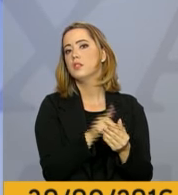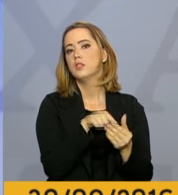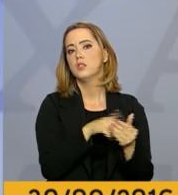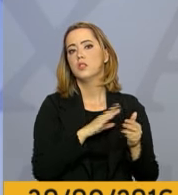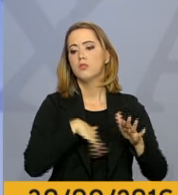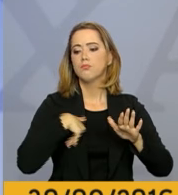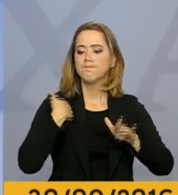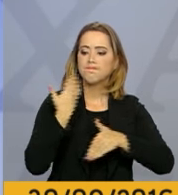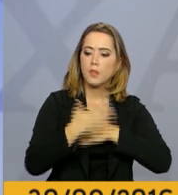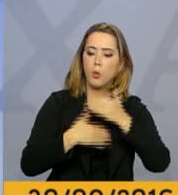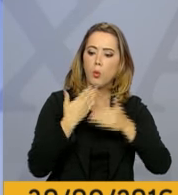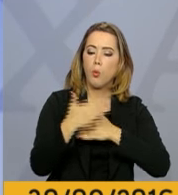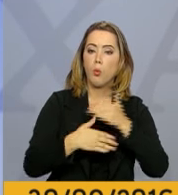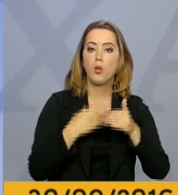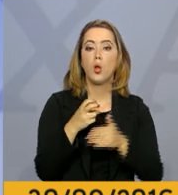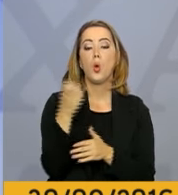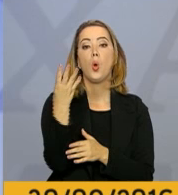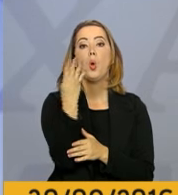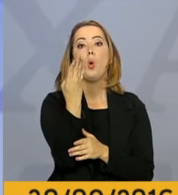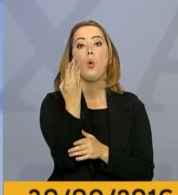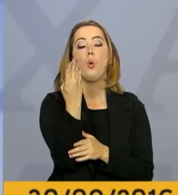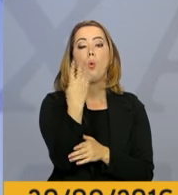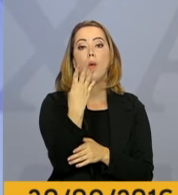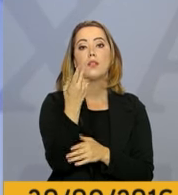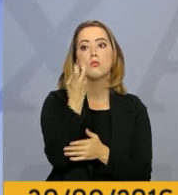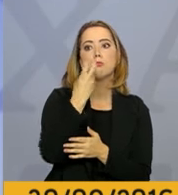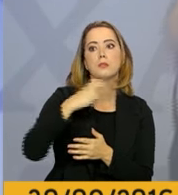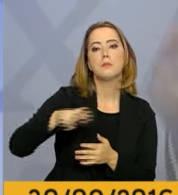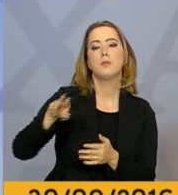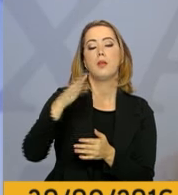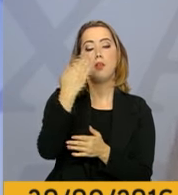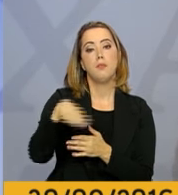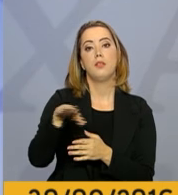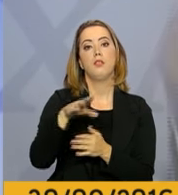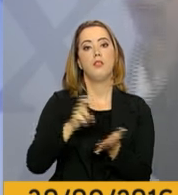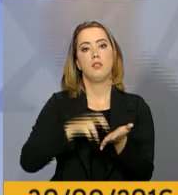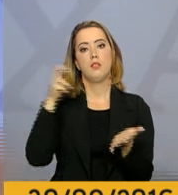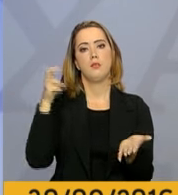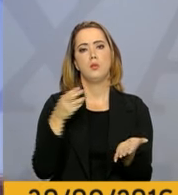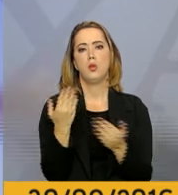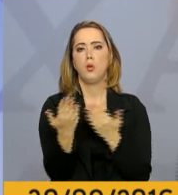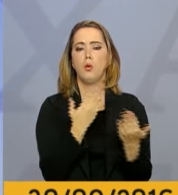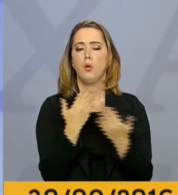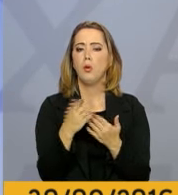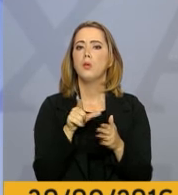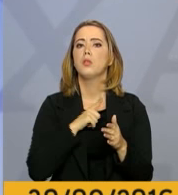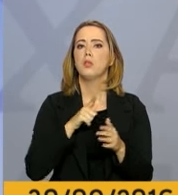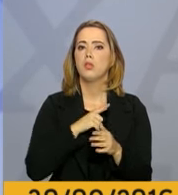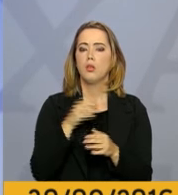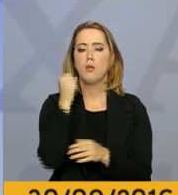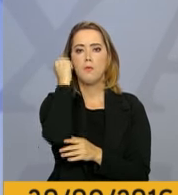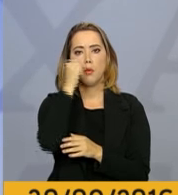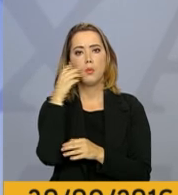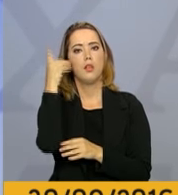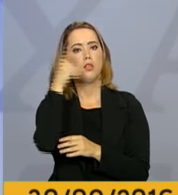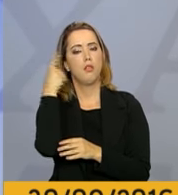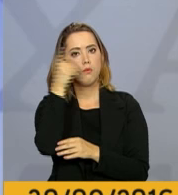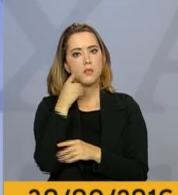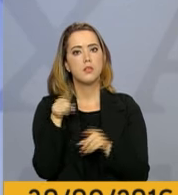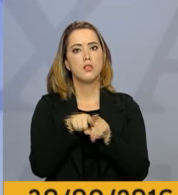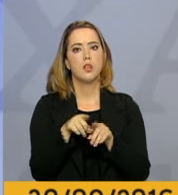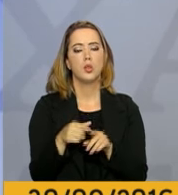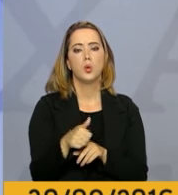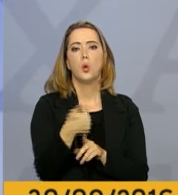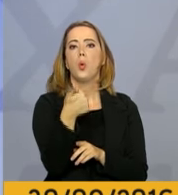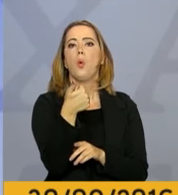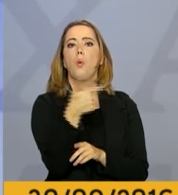adentrou a madrugada, foi votada às 4:30 da manhã, com quórum na Câmara e quórum no Senado. Por que é que eu digo isso? Porque é claro que